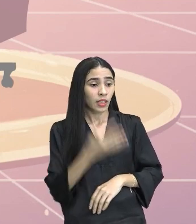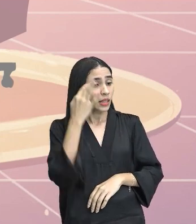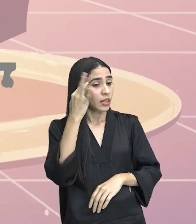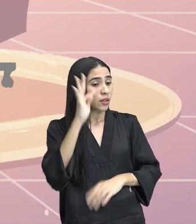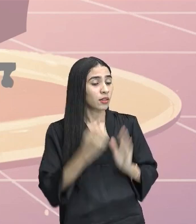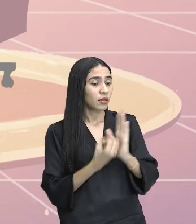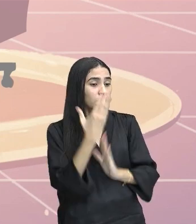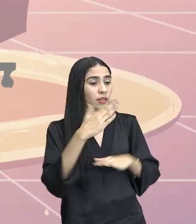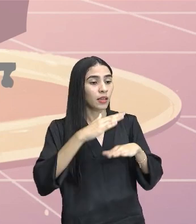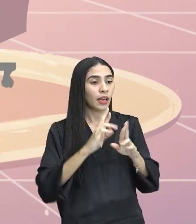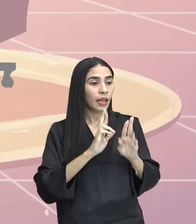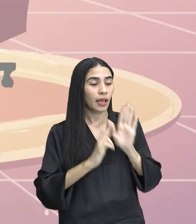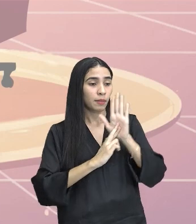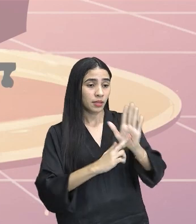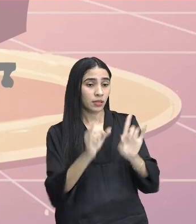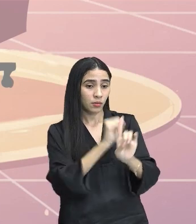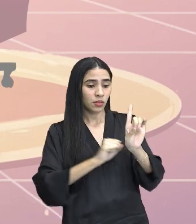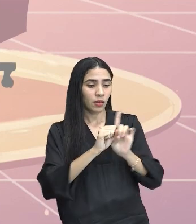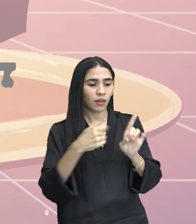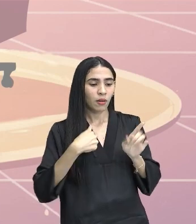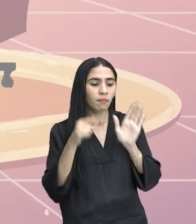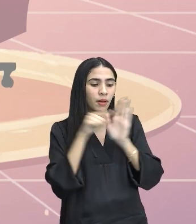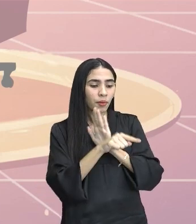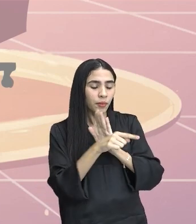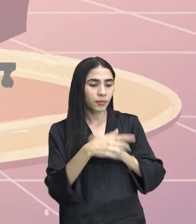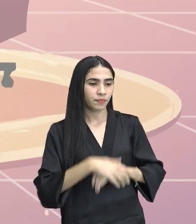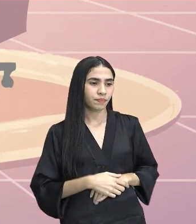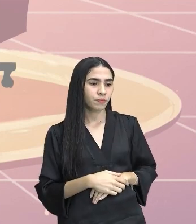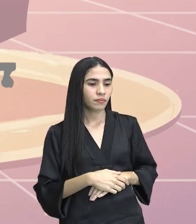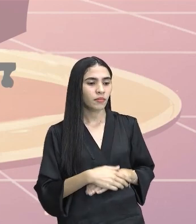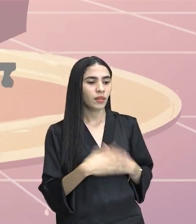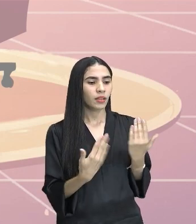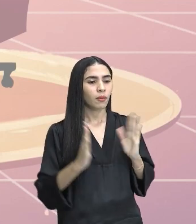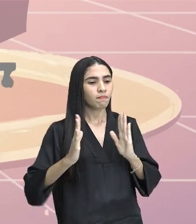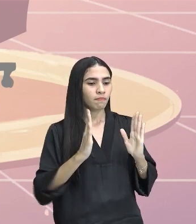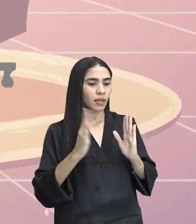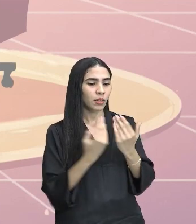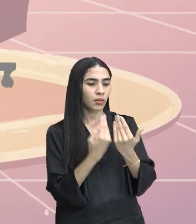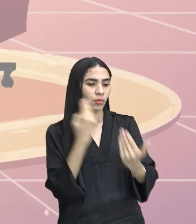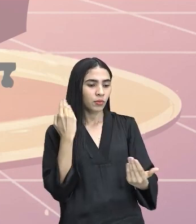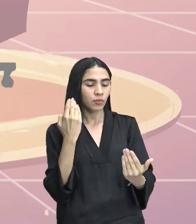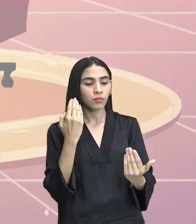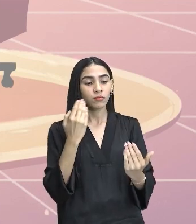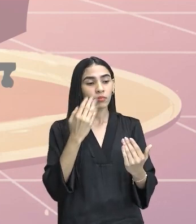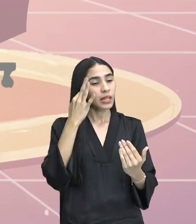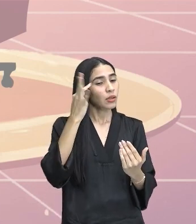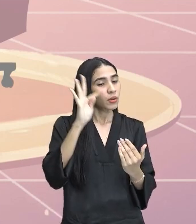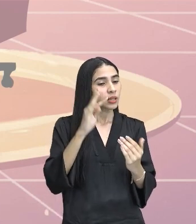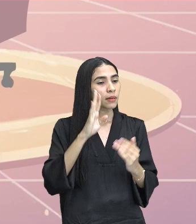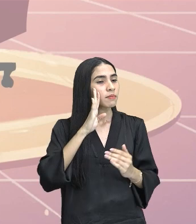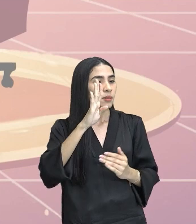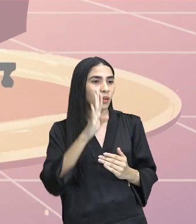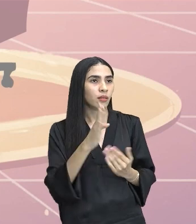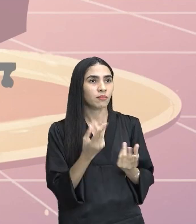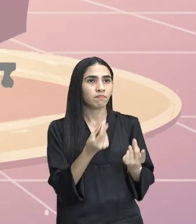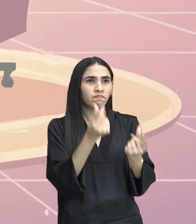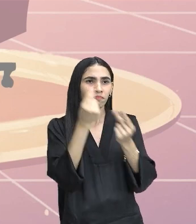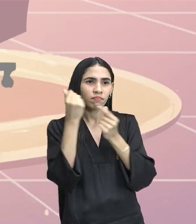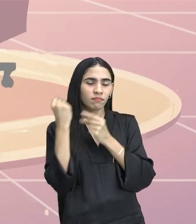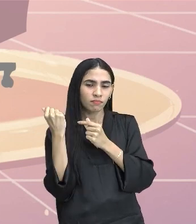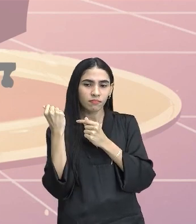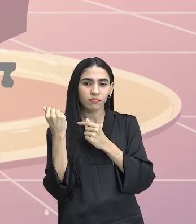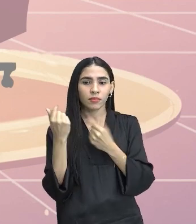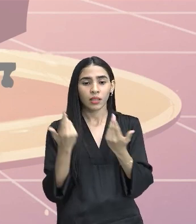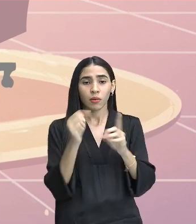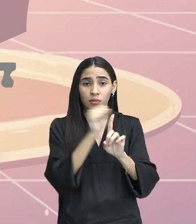das representações sociais. Eu lhe pergunto, desde a construção inicial da referida teoria, muito tempo se passou e